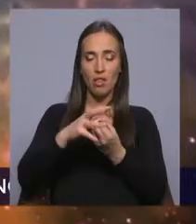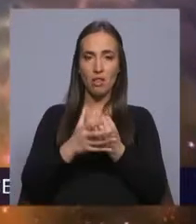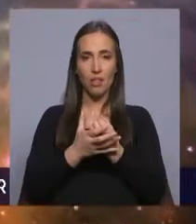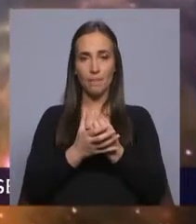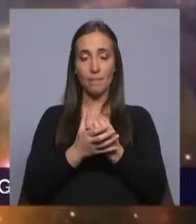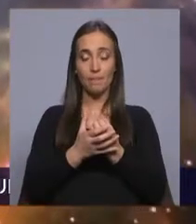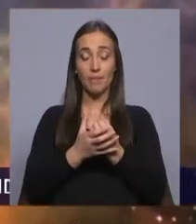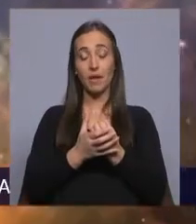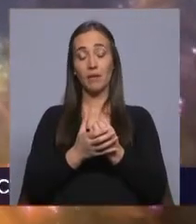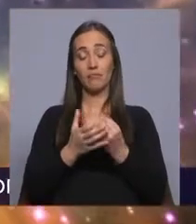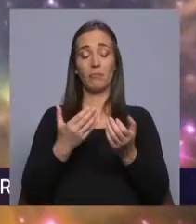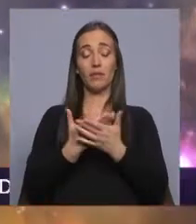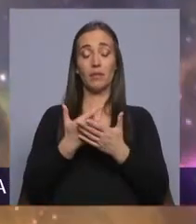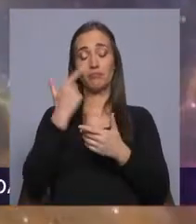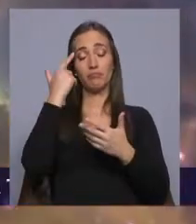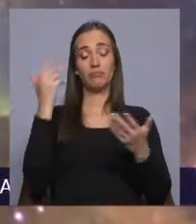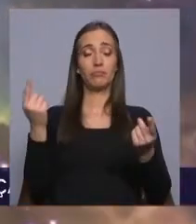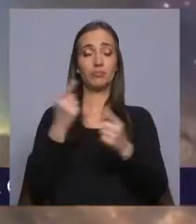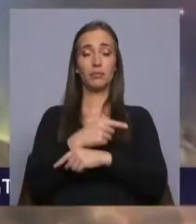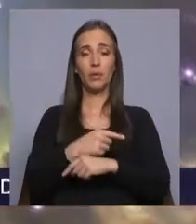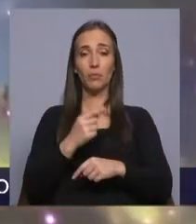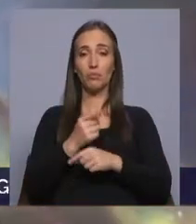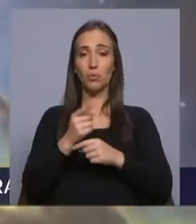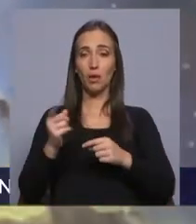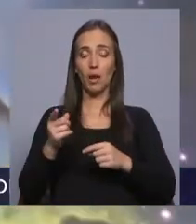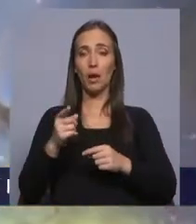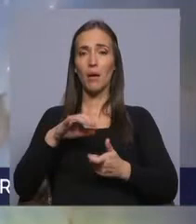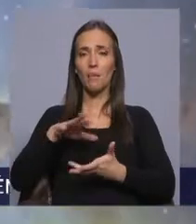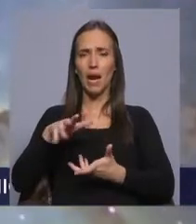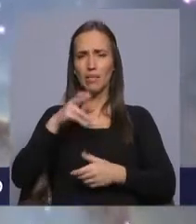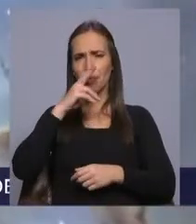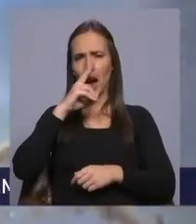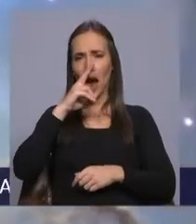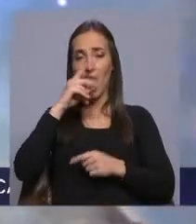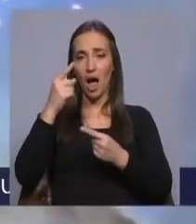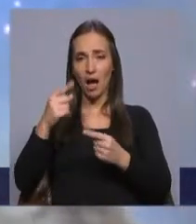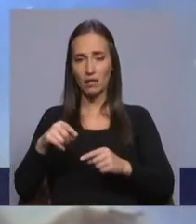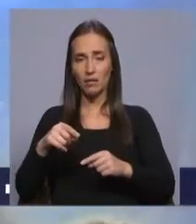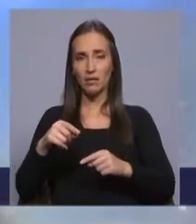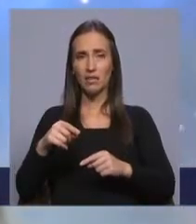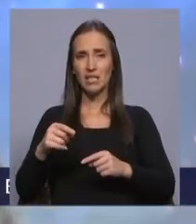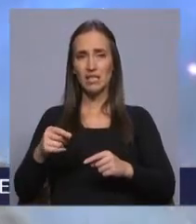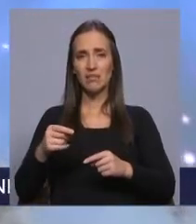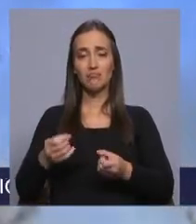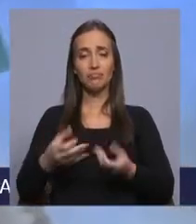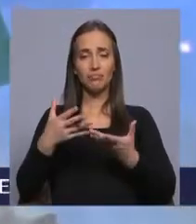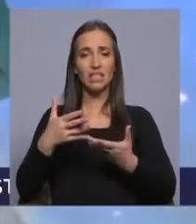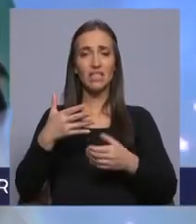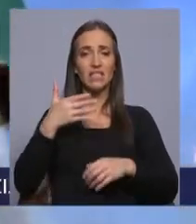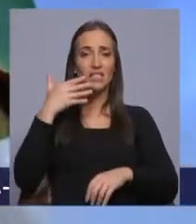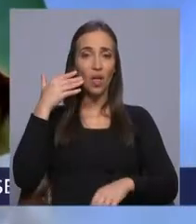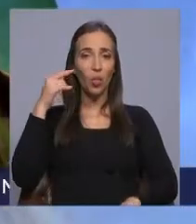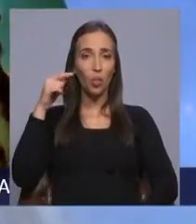isso entra em contradição, porque os gigantes gasosos existem. Será que eles nascem muito mais cedo, os planetas? Este estudo